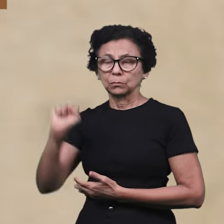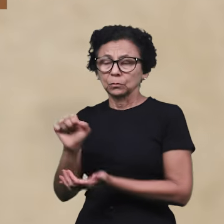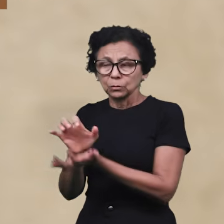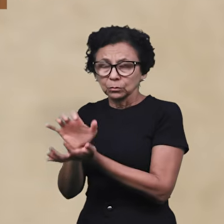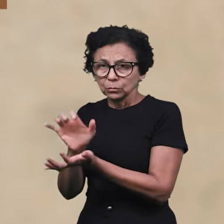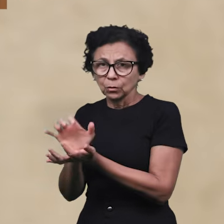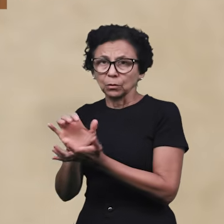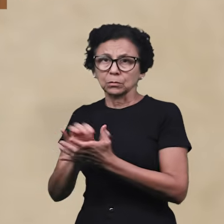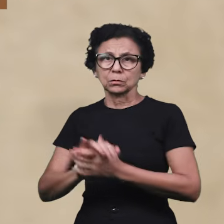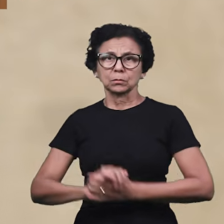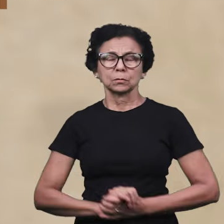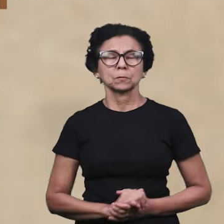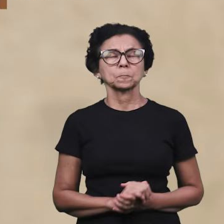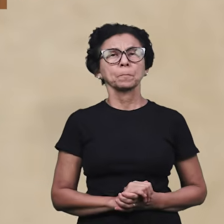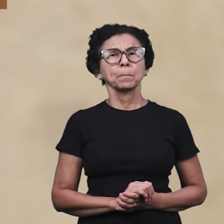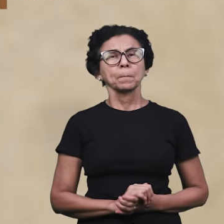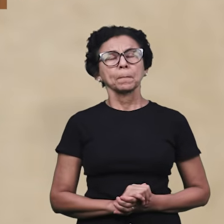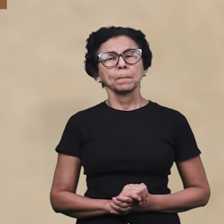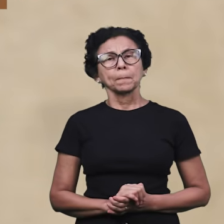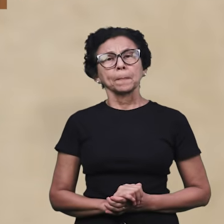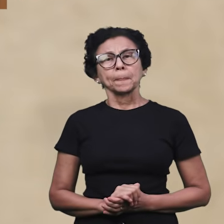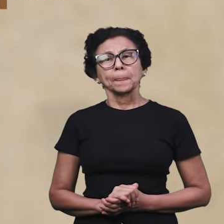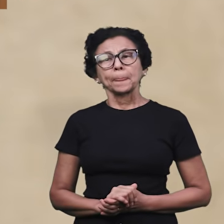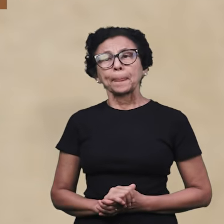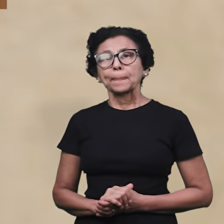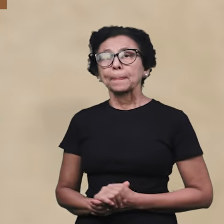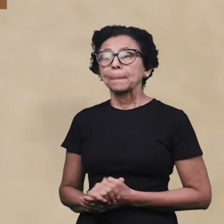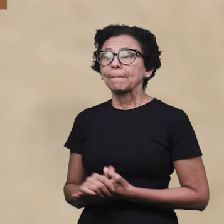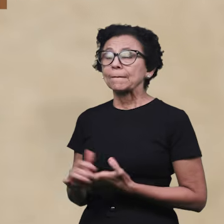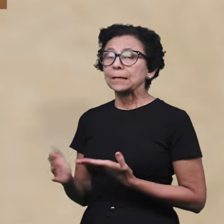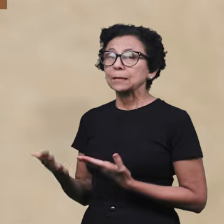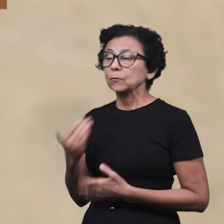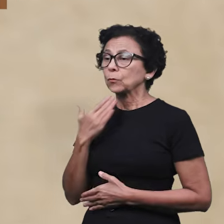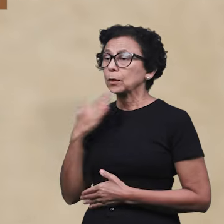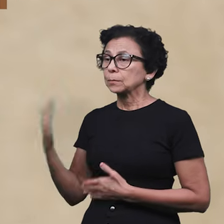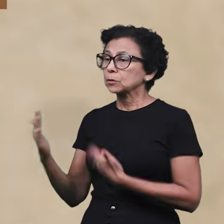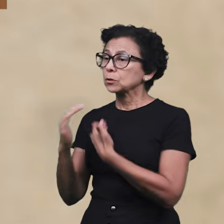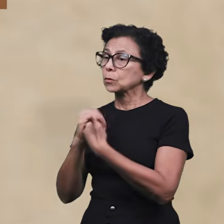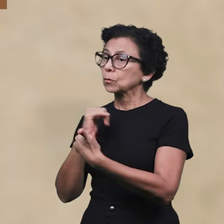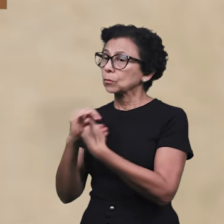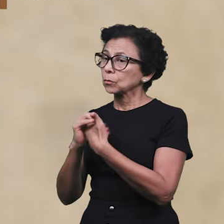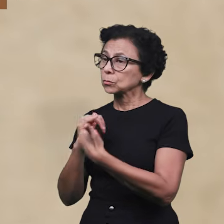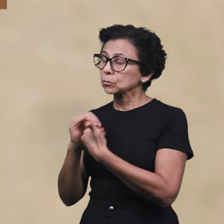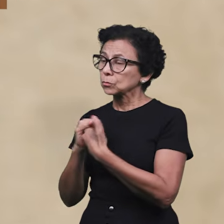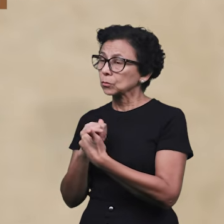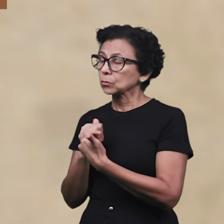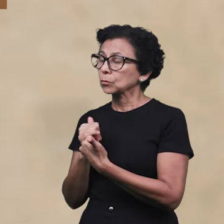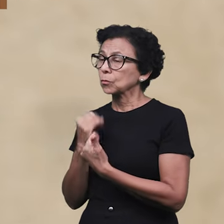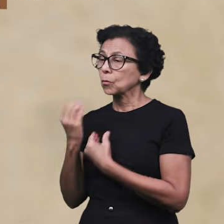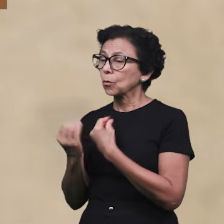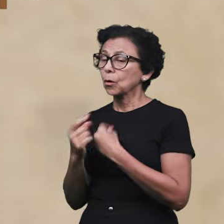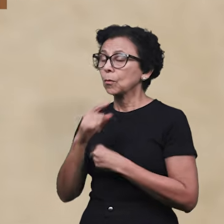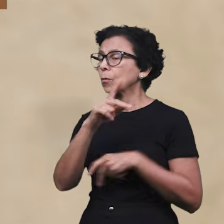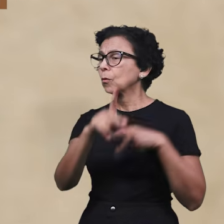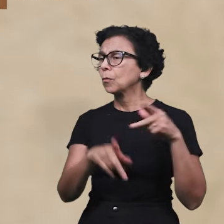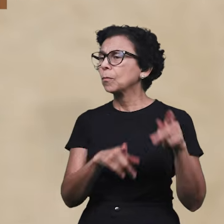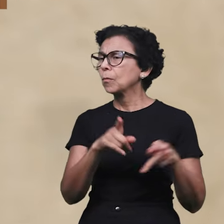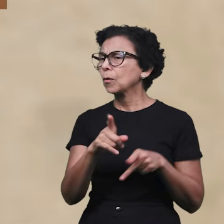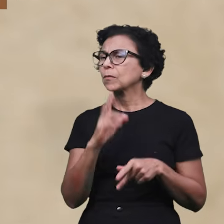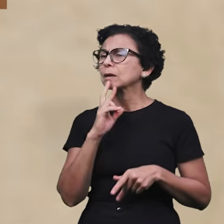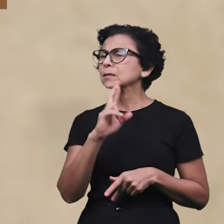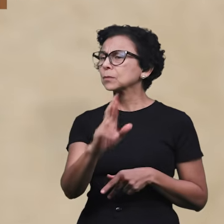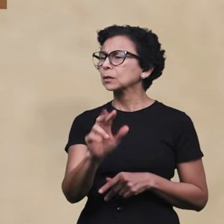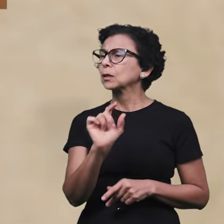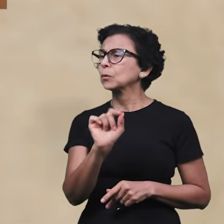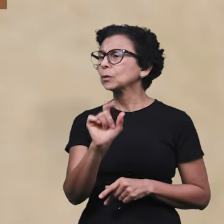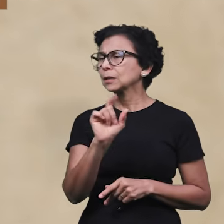né? Quando este ainda vivia, dizendo, como aconselhais vós que eu responda a este povo? A questão